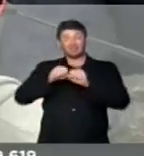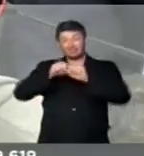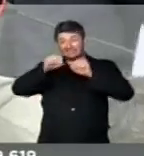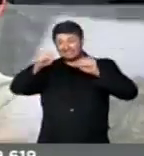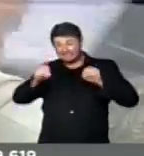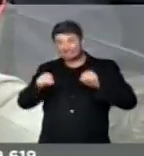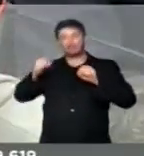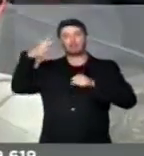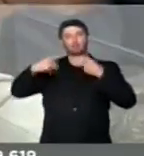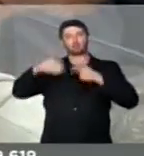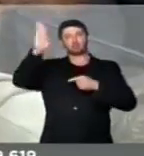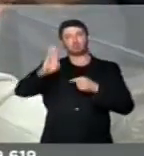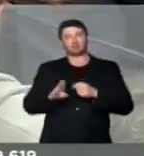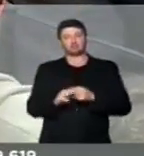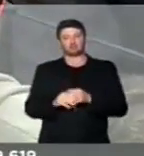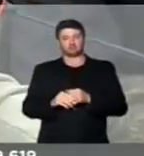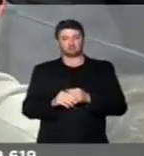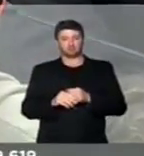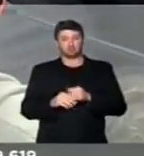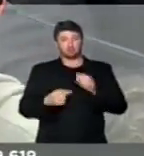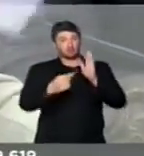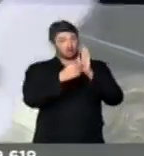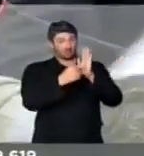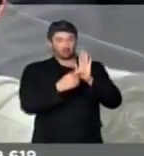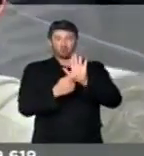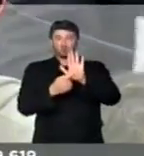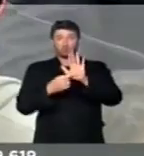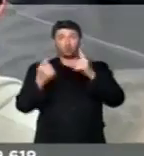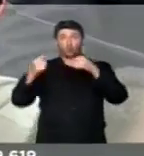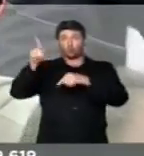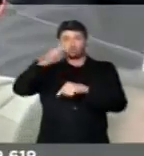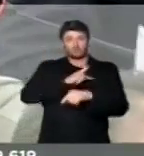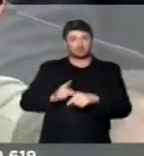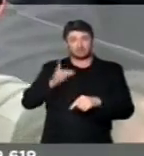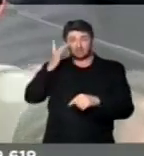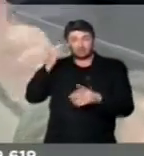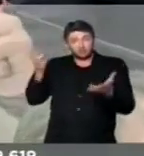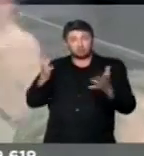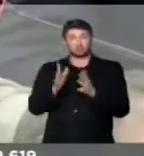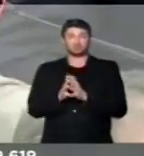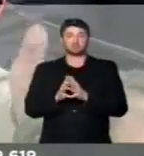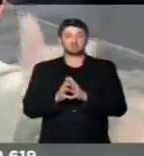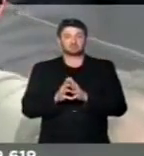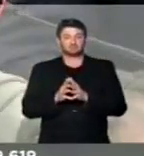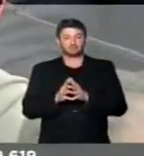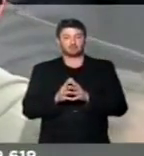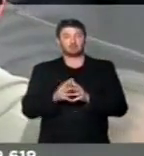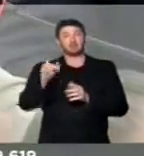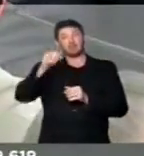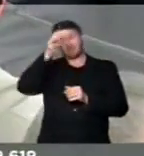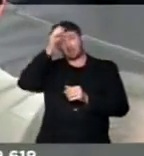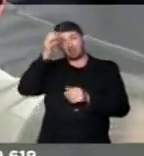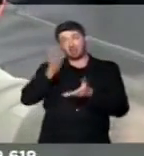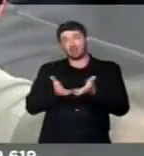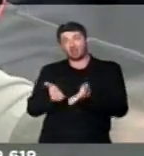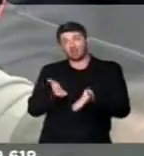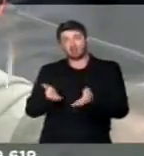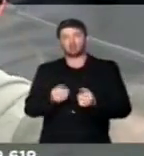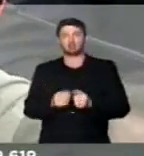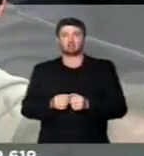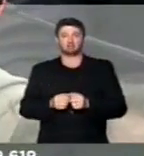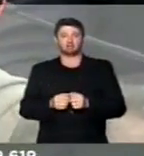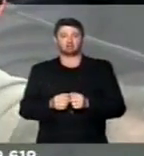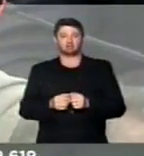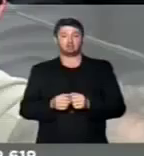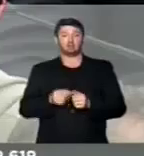sociedade brasileira, e que não é apontado aqui contra a atual presidente da República, que é o clientelismo, que é o fisiologismo, que é